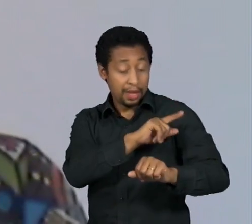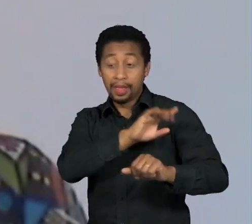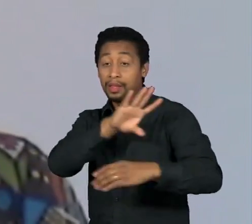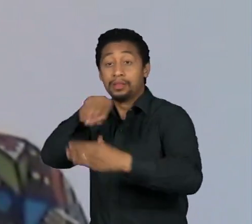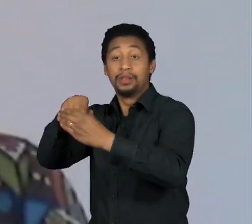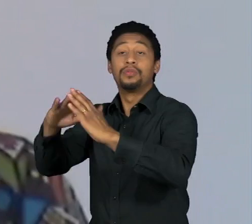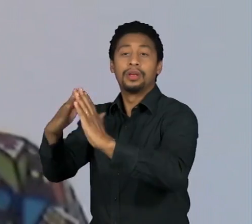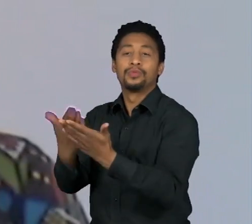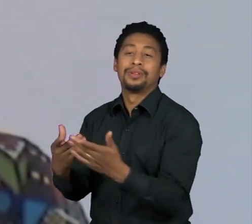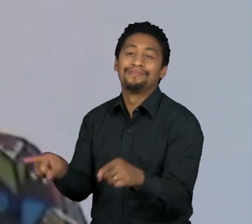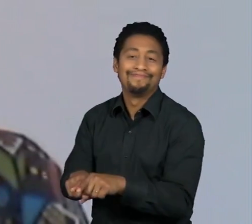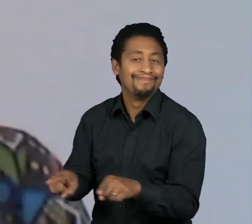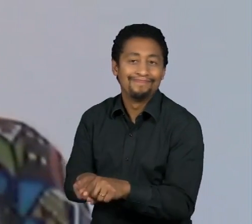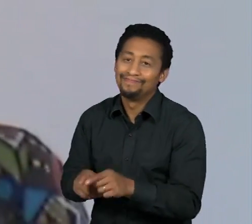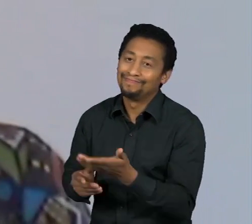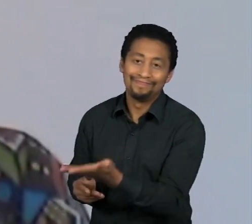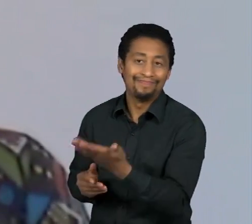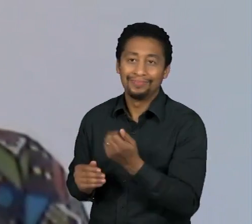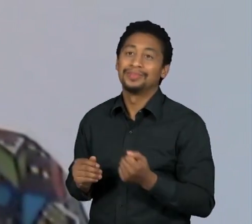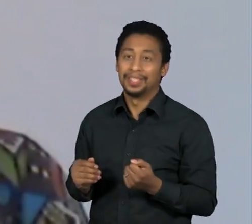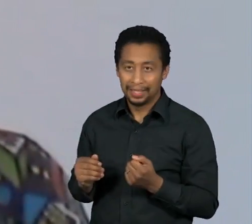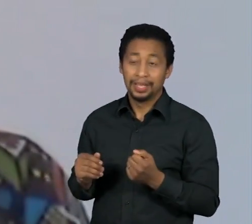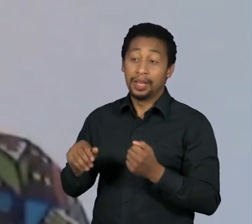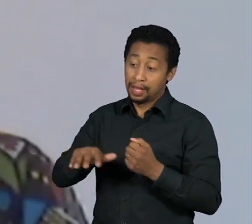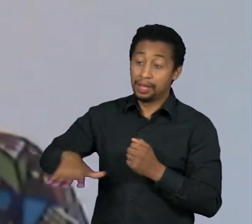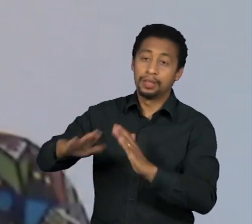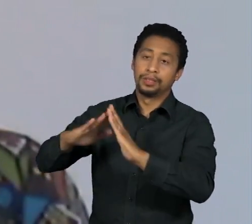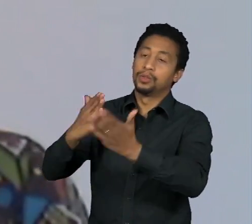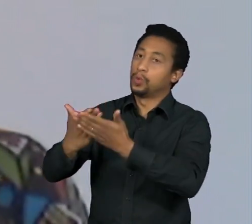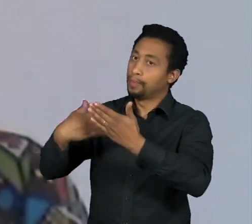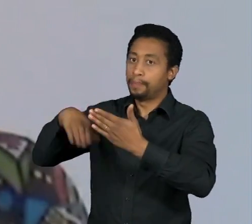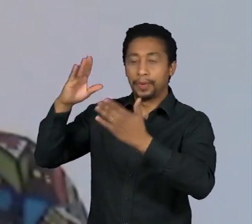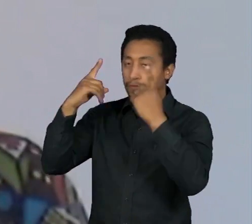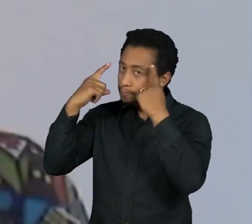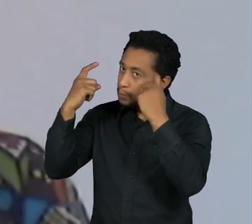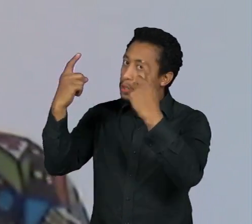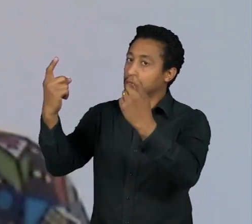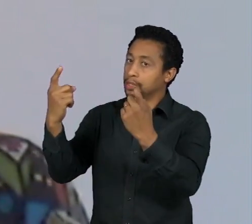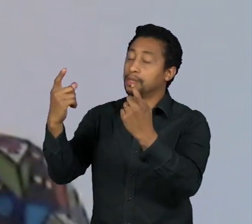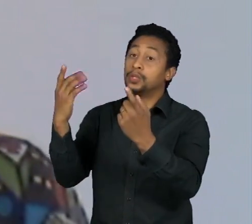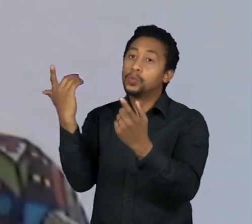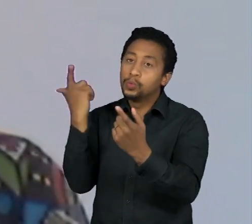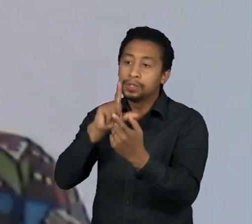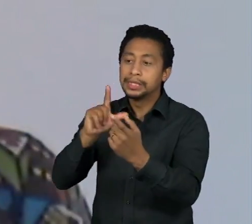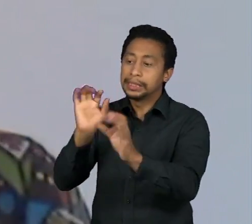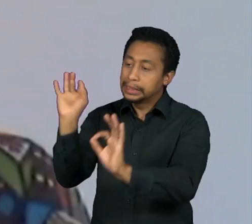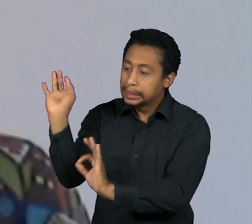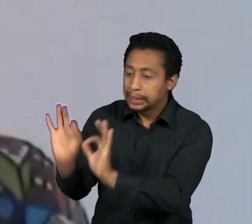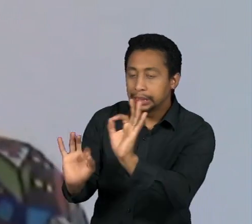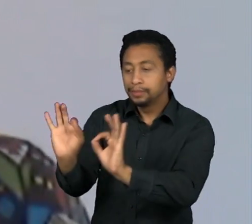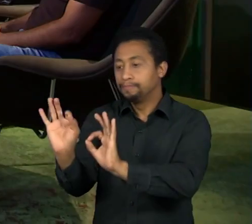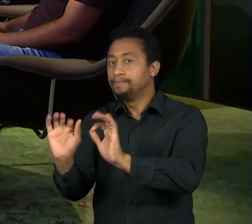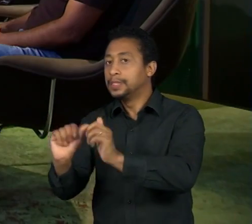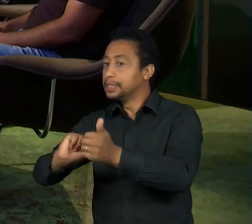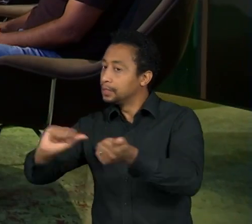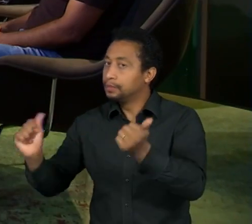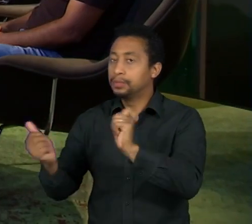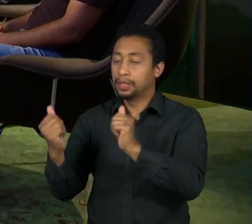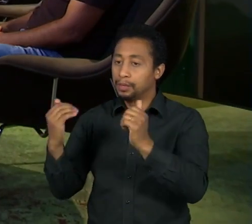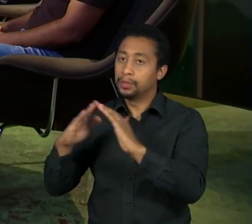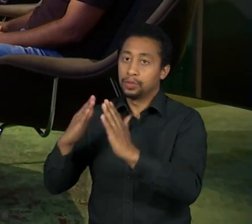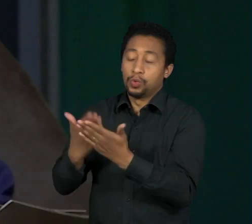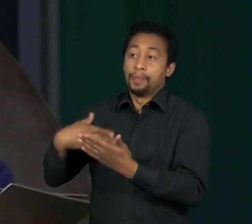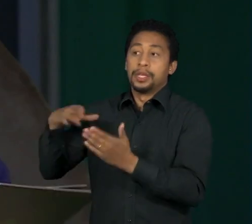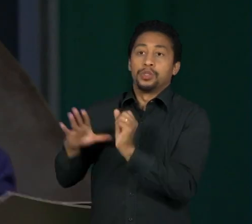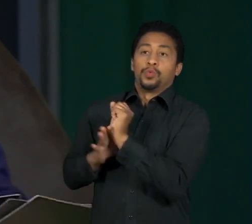ambiente escolar, obviamente, torna esse ambiente mais aversivo. Então, tornar a escola atraente para as crianças é fundamental. Muito bem.